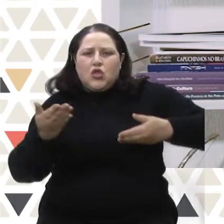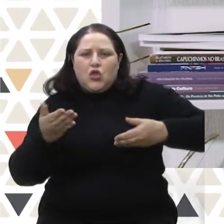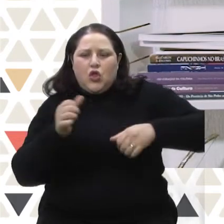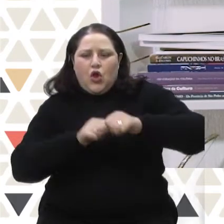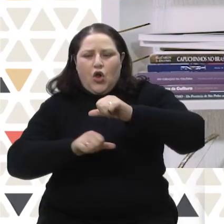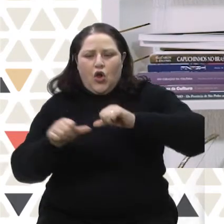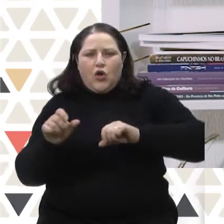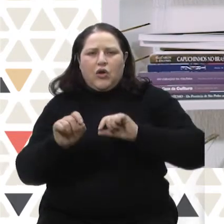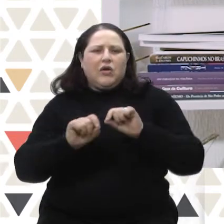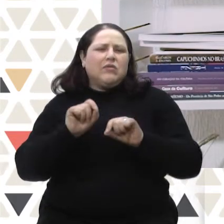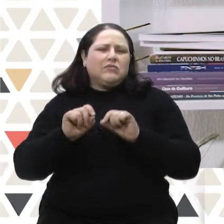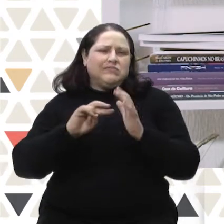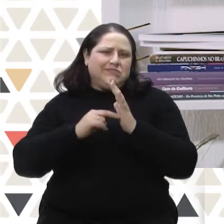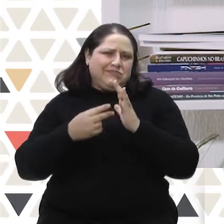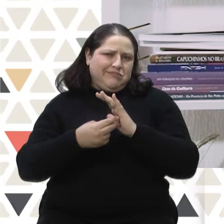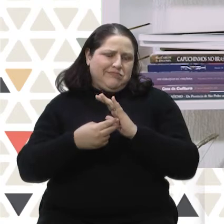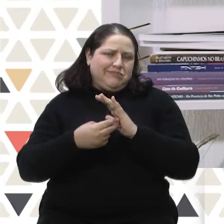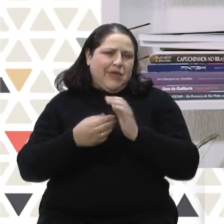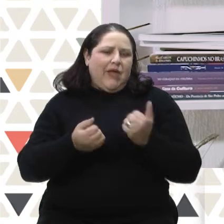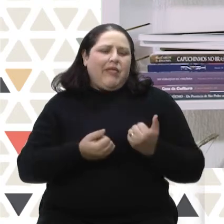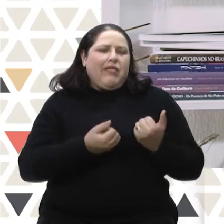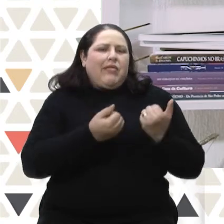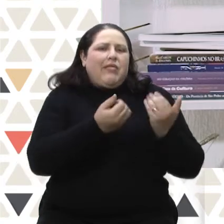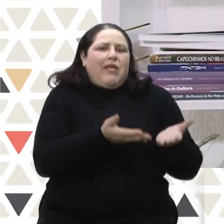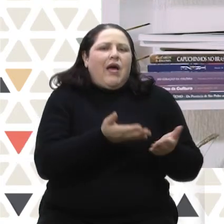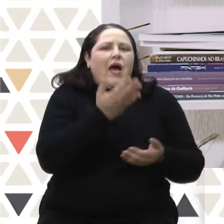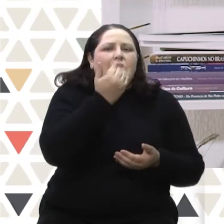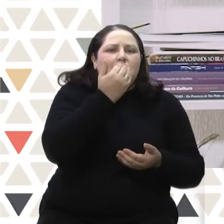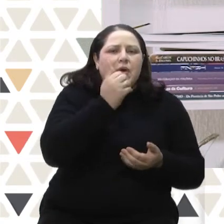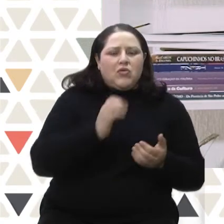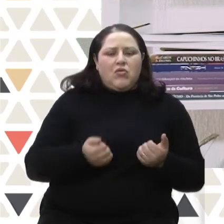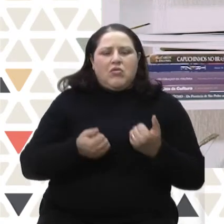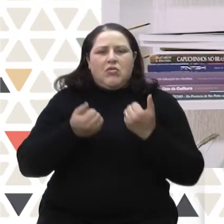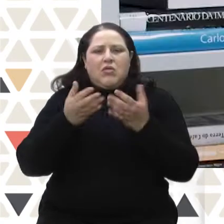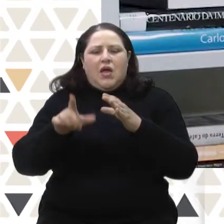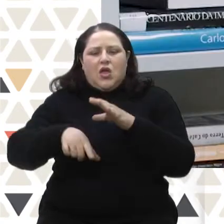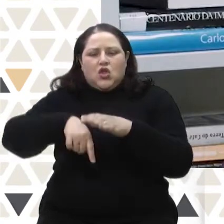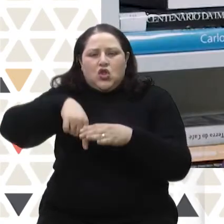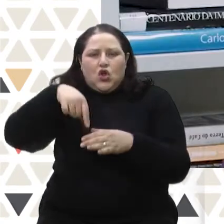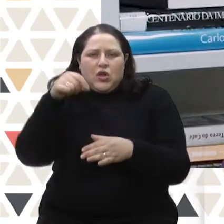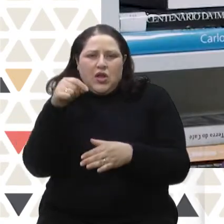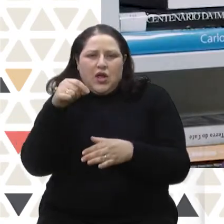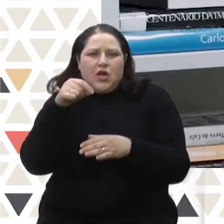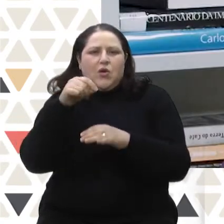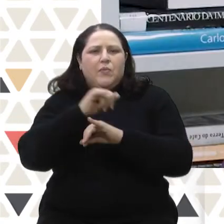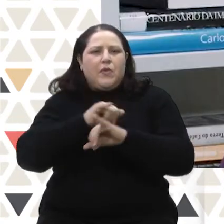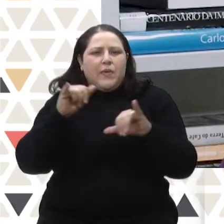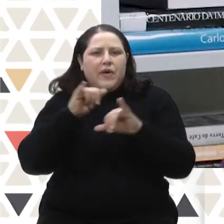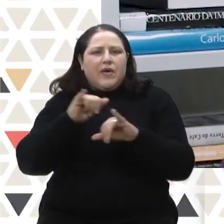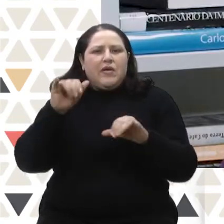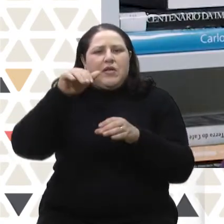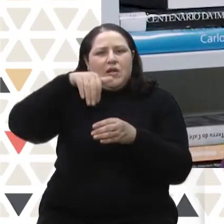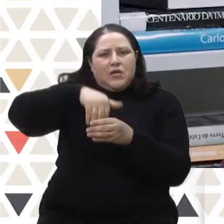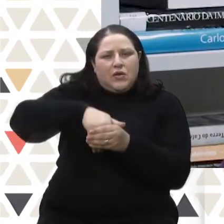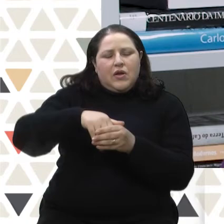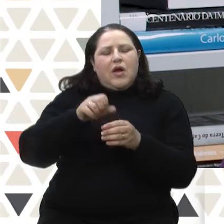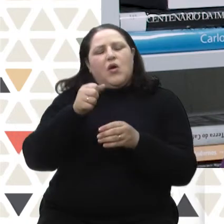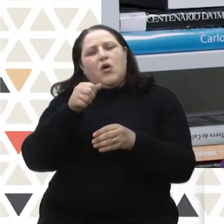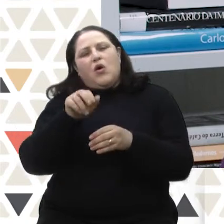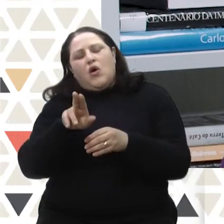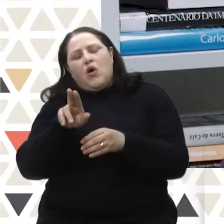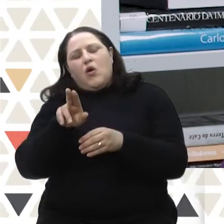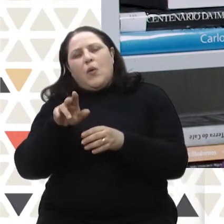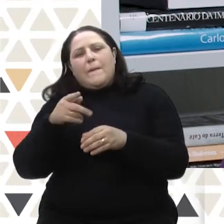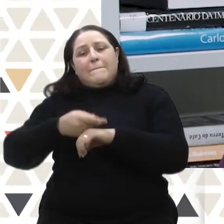que isso corresponde? É mediante distribuição de alimentos, prêmios, sorteios para essa